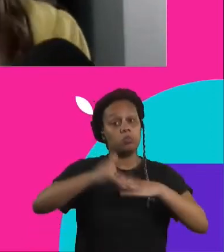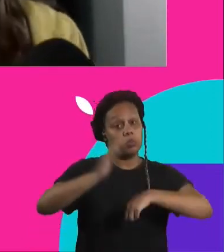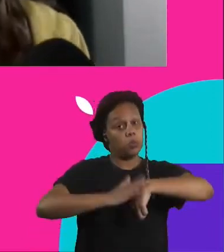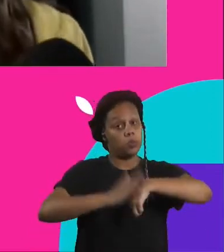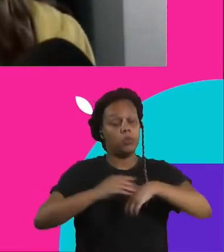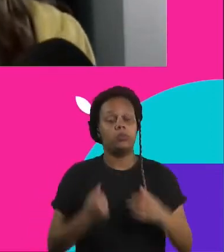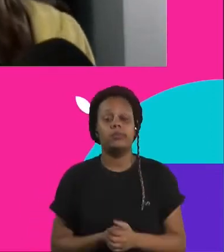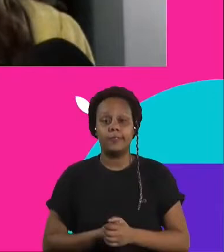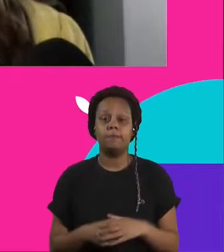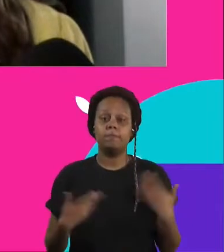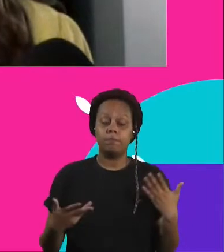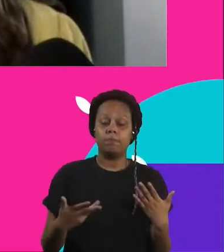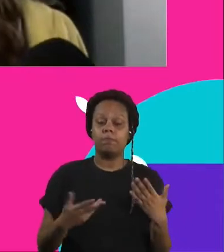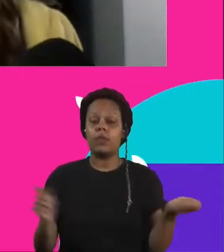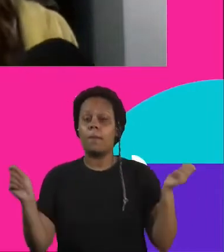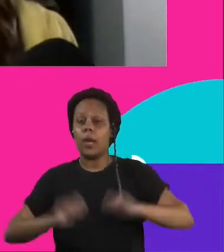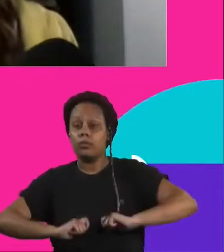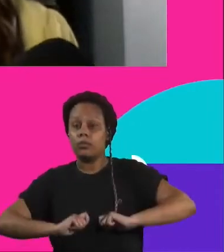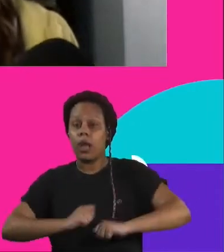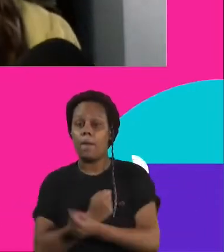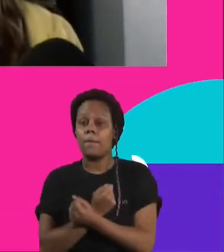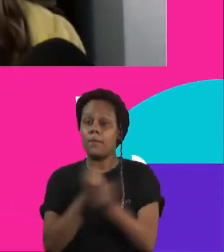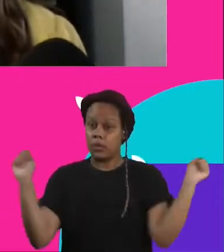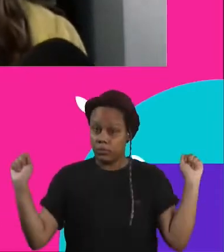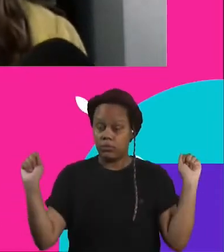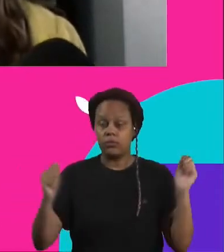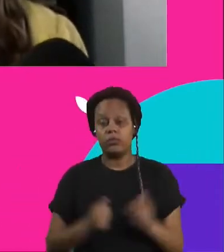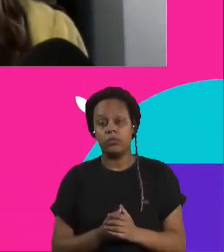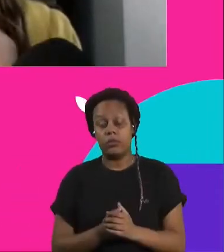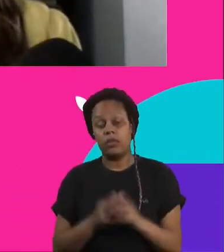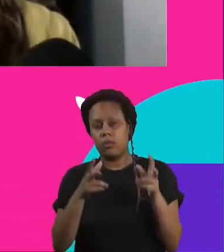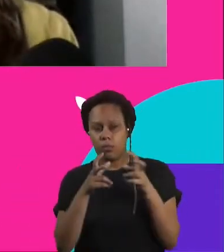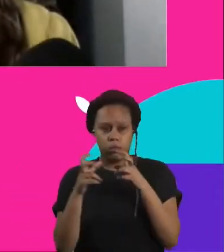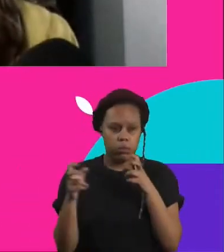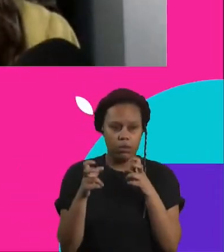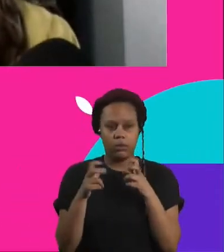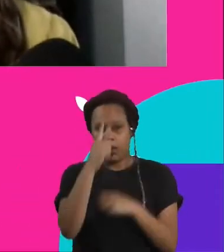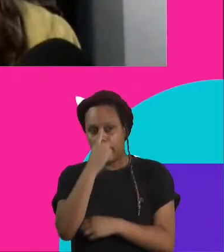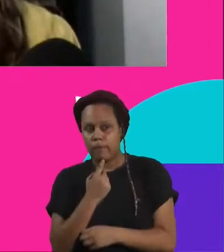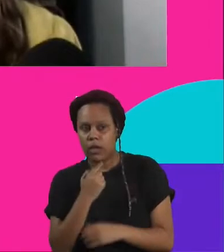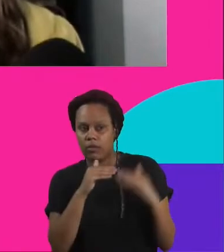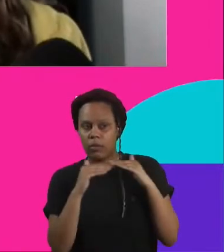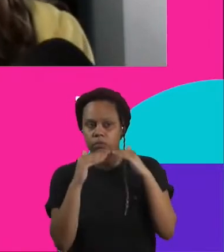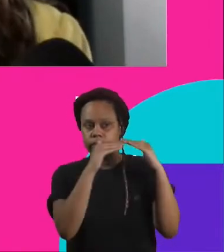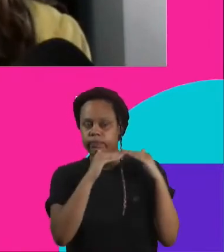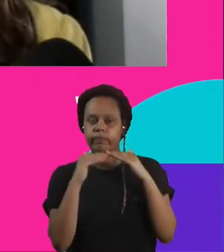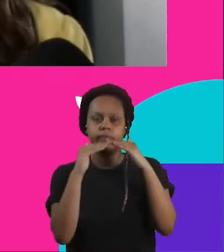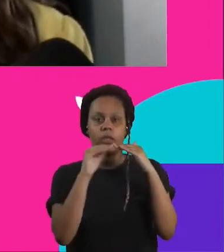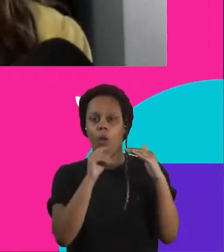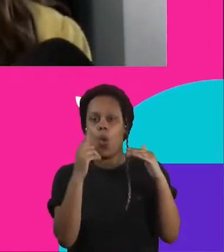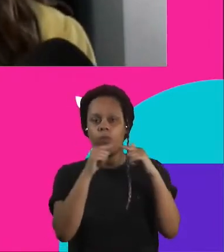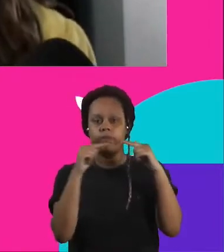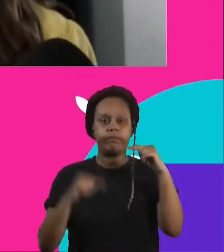sobre possibilidades ou impossibilidades a partir do reconhecimento de padrões ou a comparação de determinados sujeitos a partir